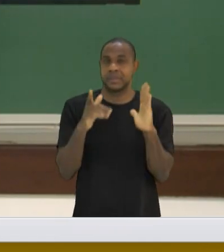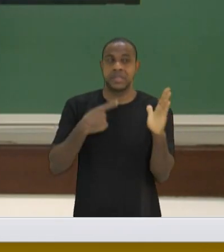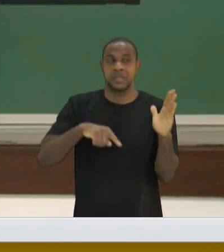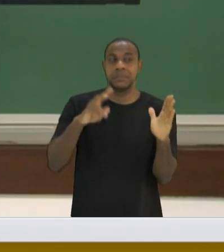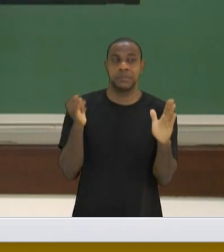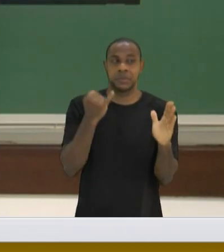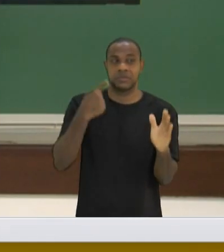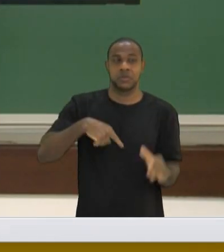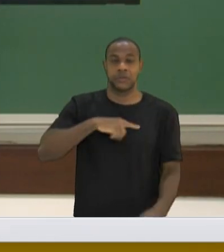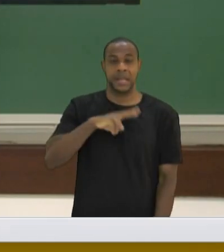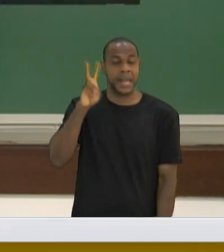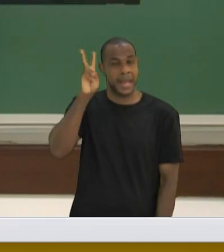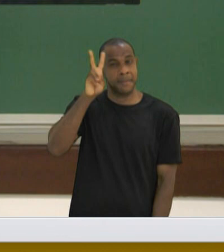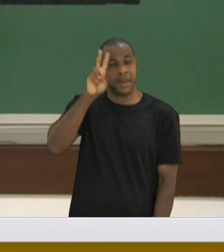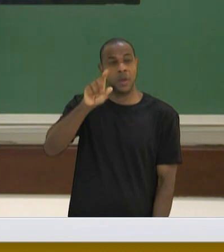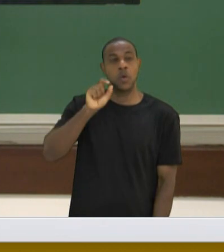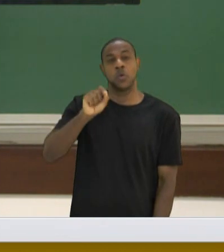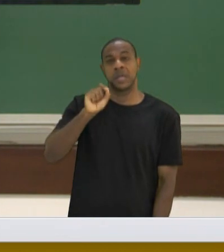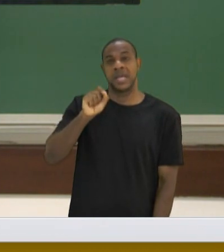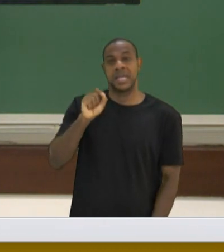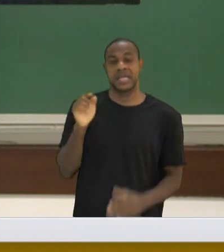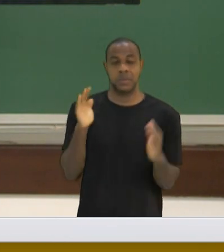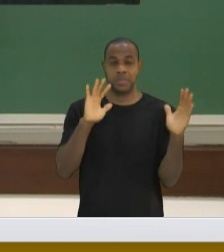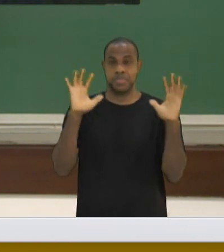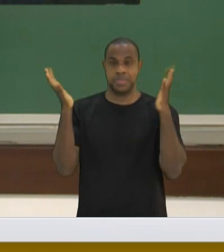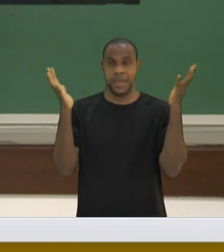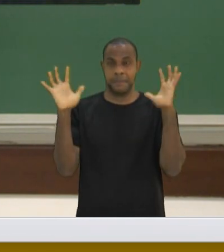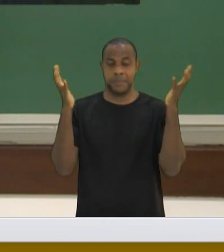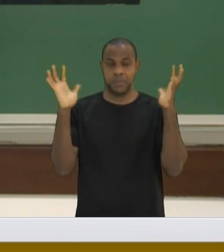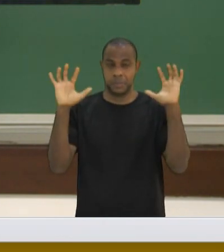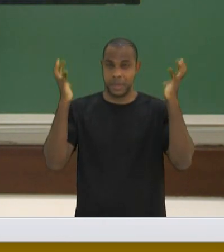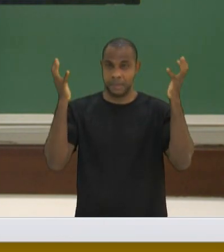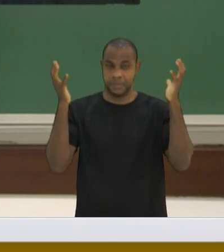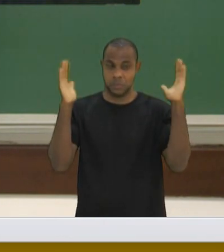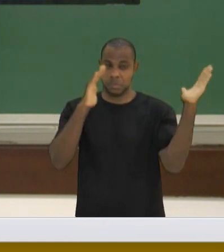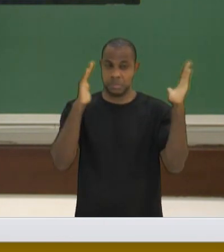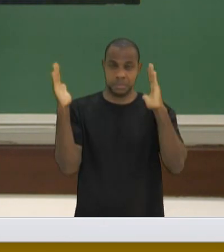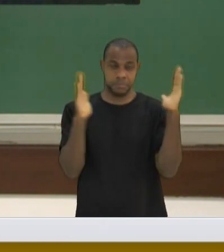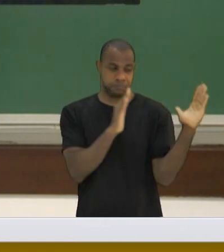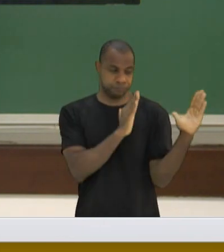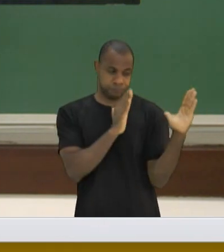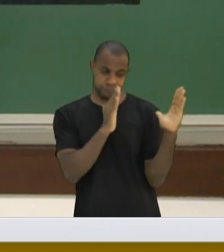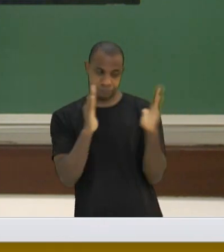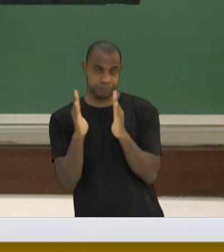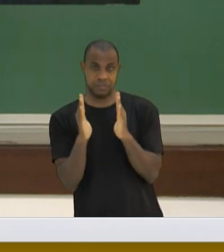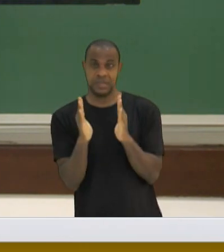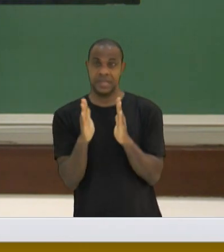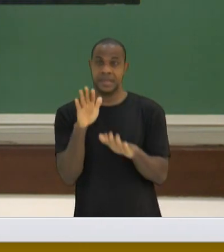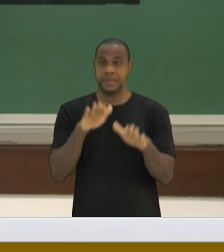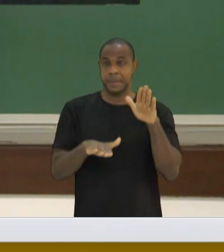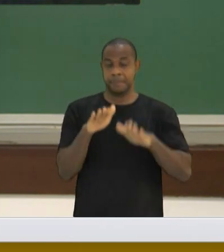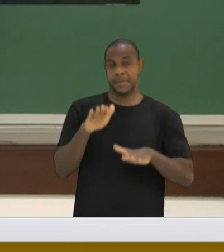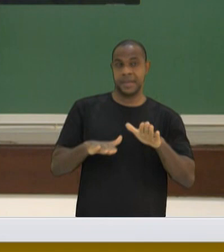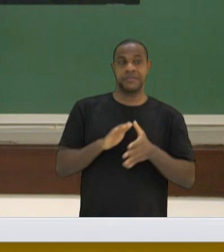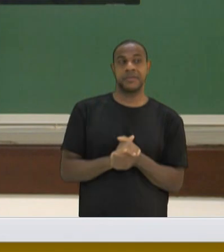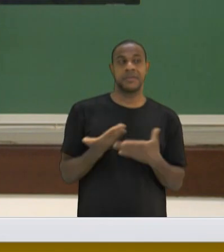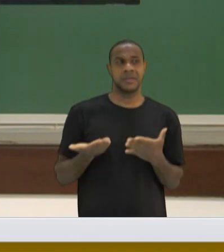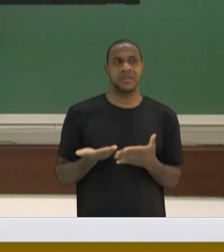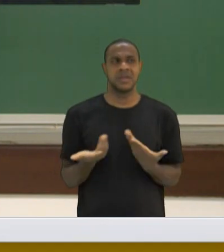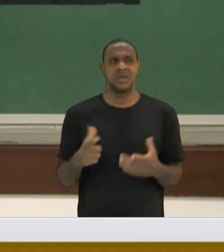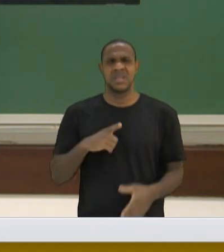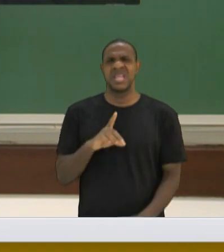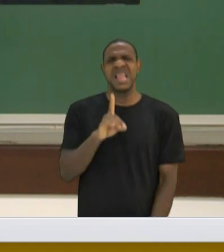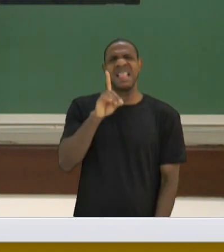lembremos né que o tempo é relativo Como assim professora vocês